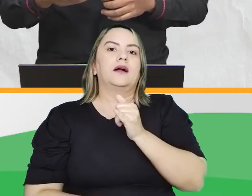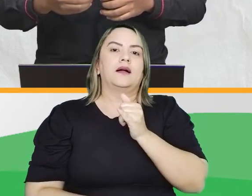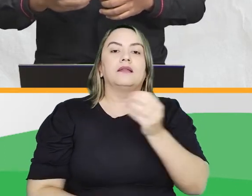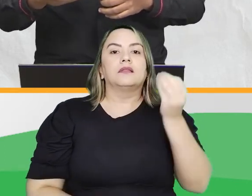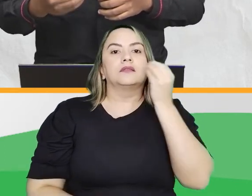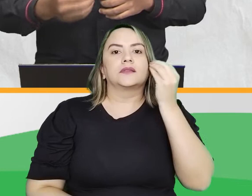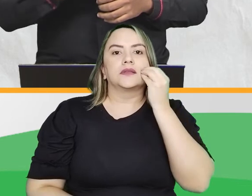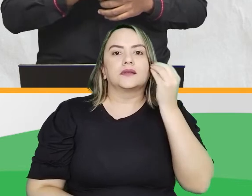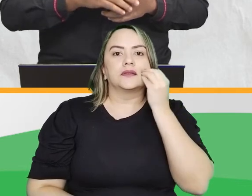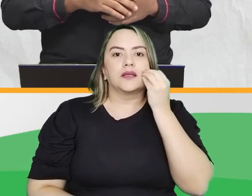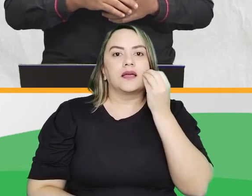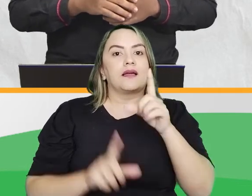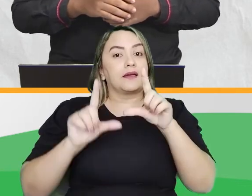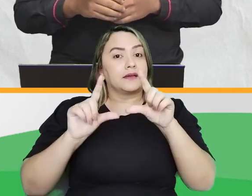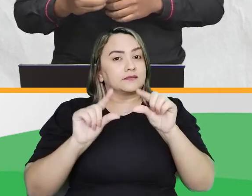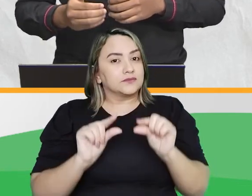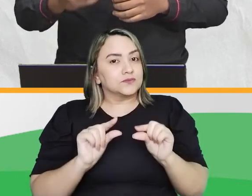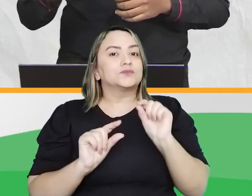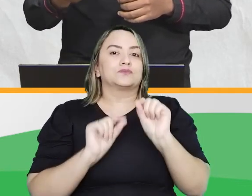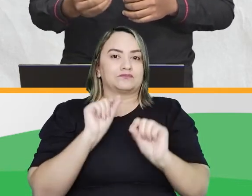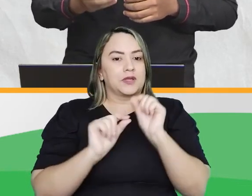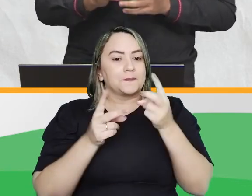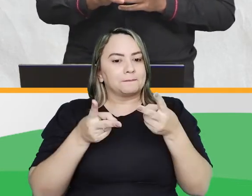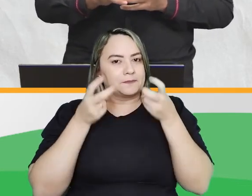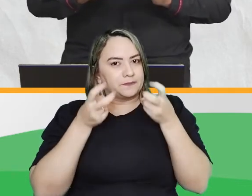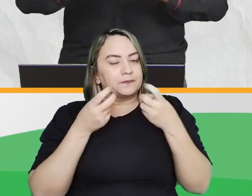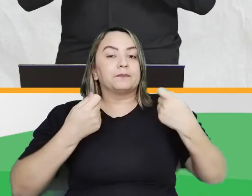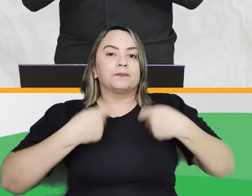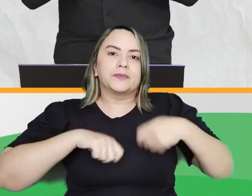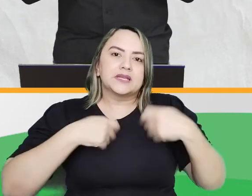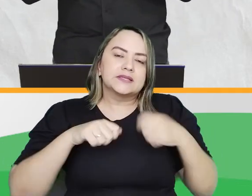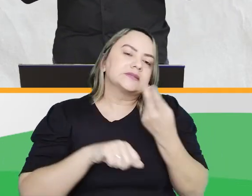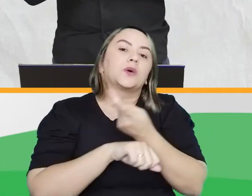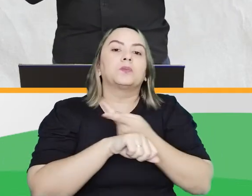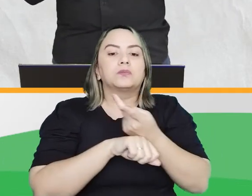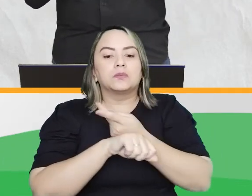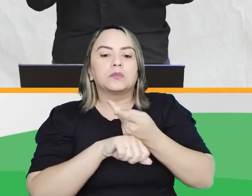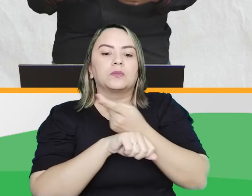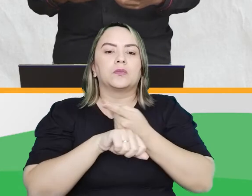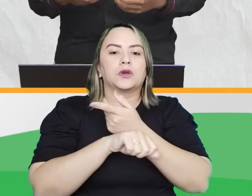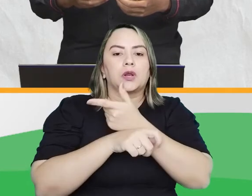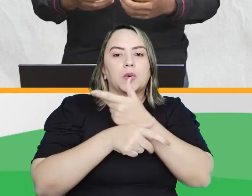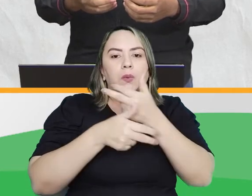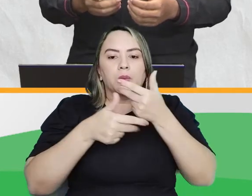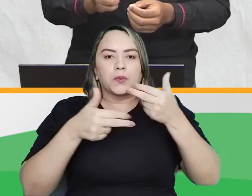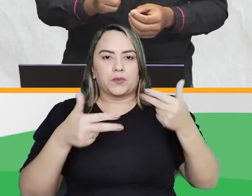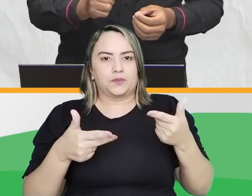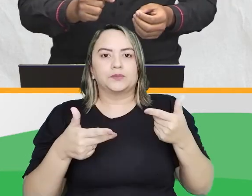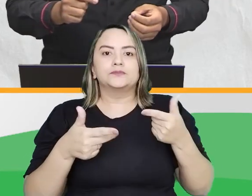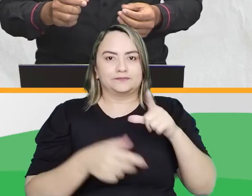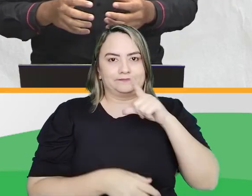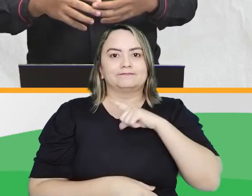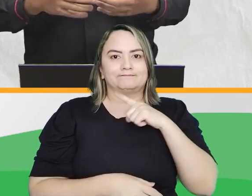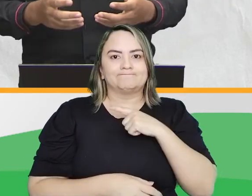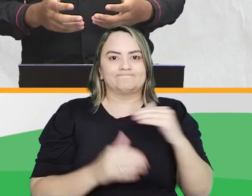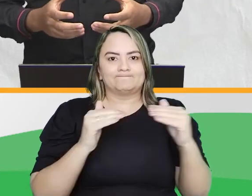energia através da tentativa de, no dia a dia, reduzir. Perceba, você tem que procurar algo em comum, né, que